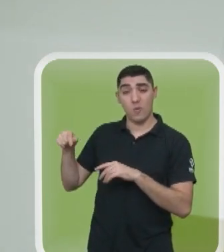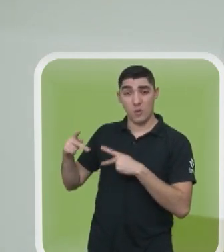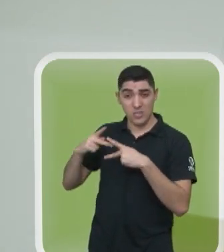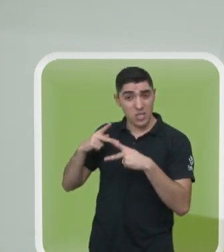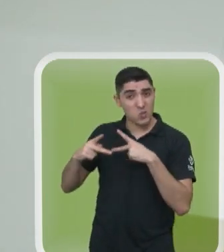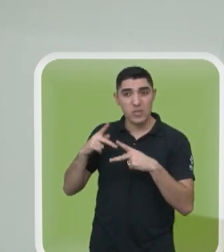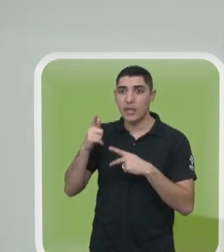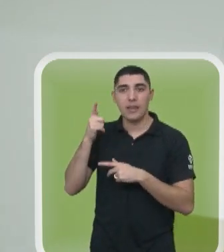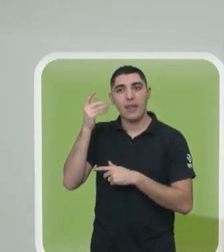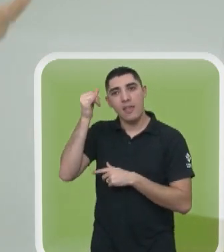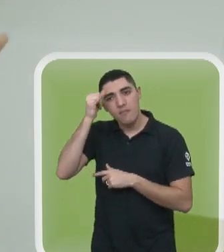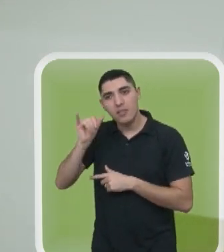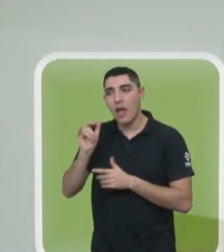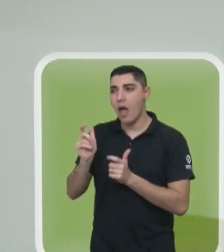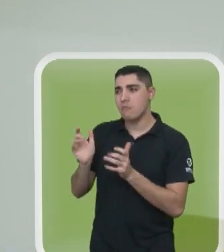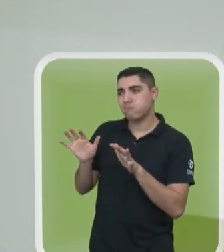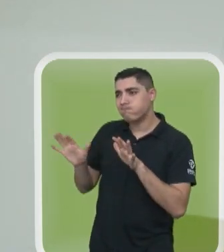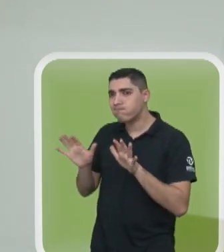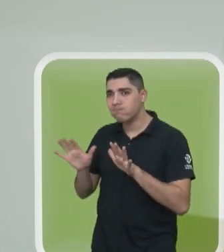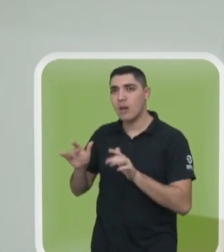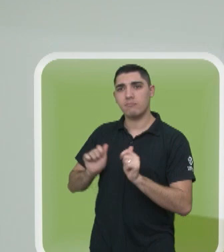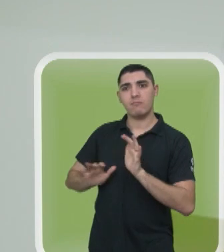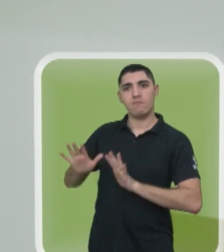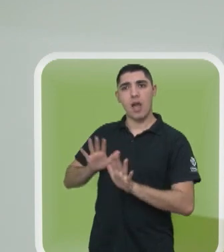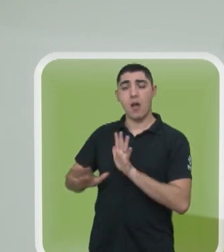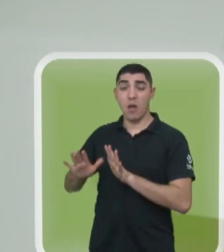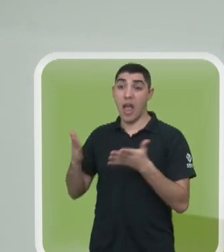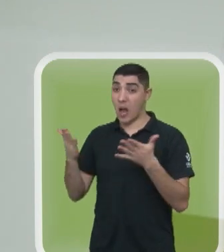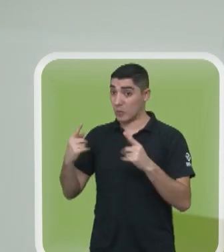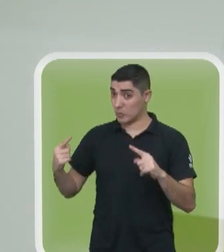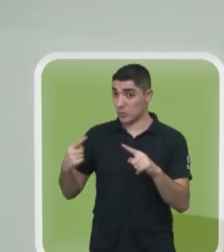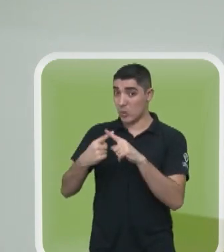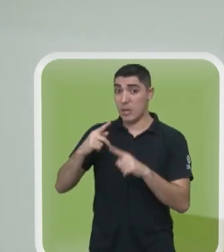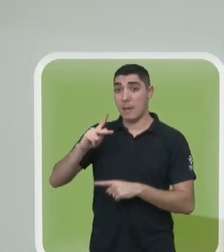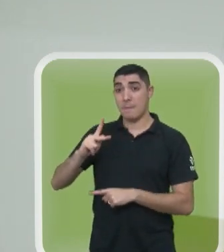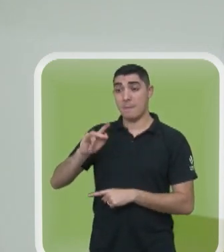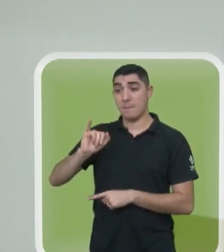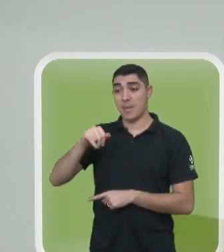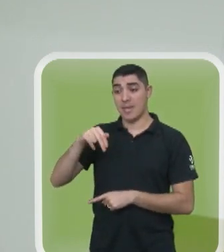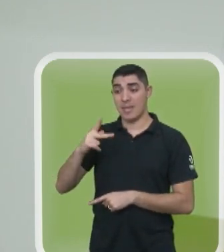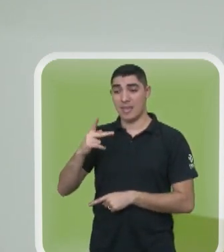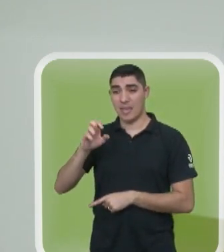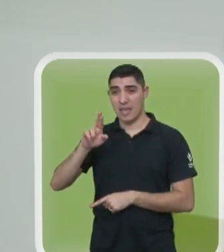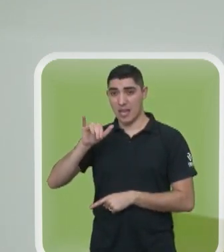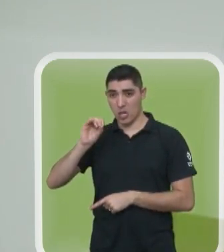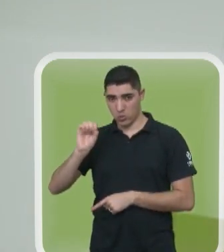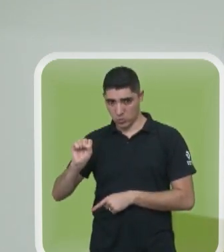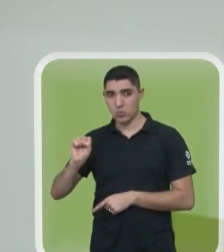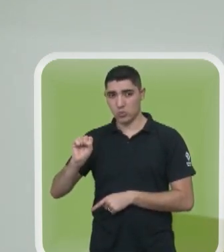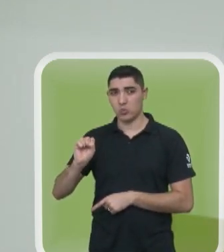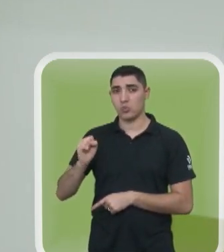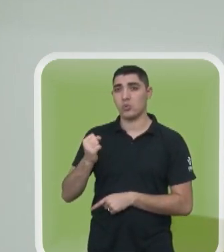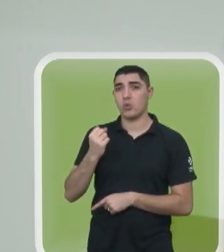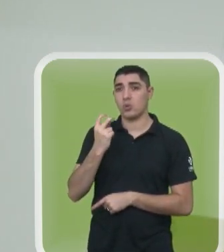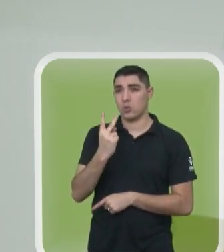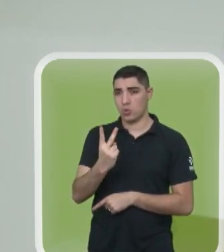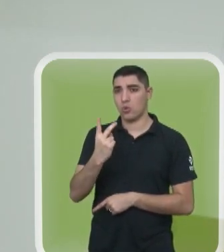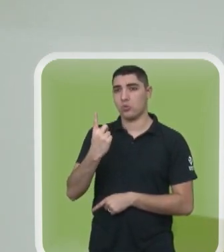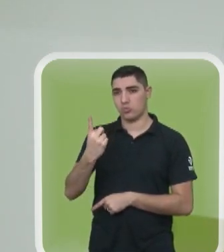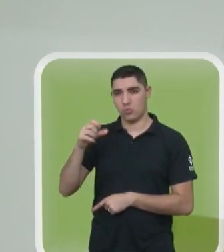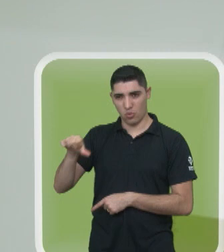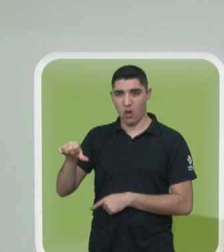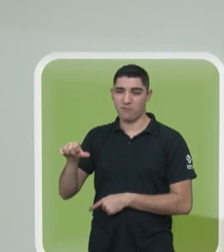soube administrar bem. Agora pega o Pinheiros, uma partida difícil, né, assim como foi contra o Paulistano, enfim, mais uma equipe